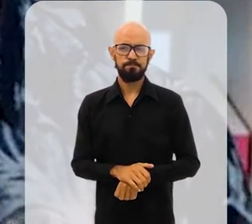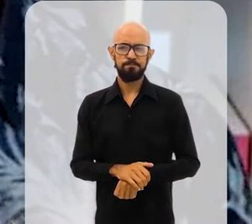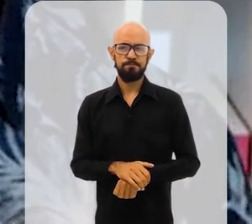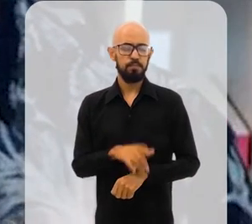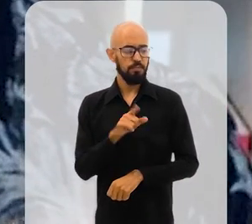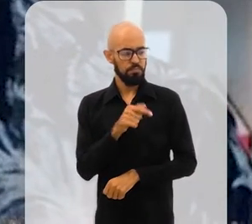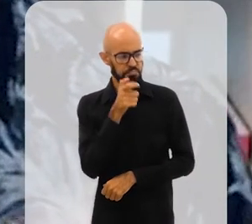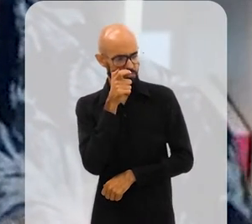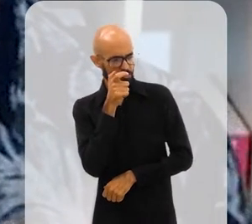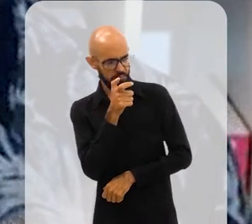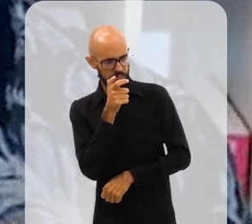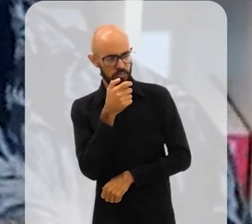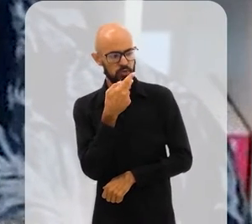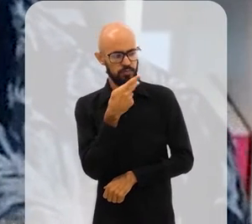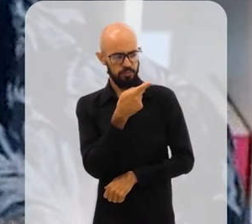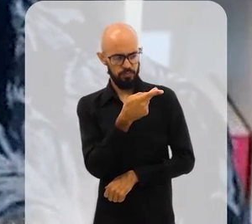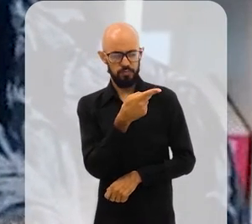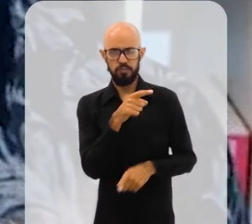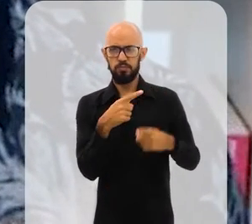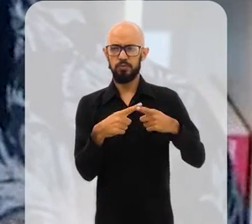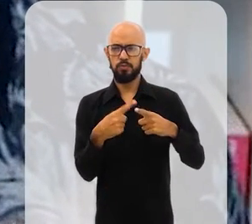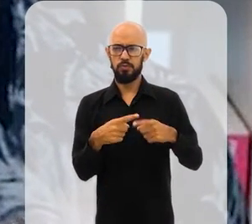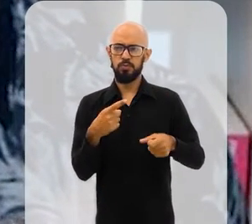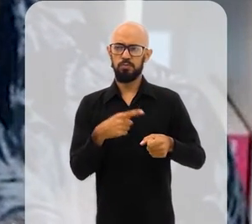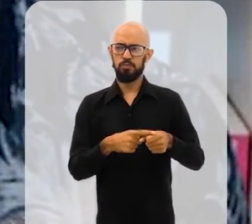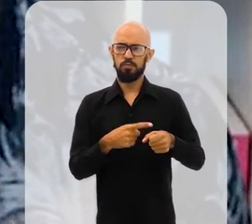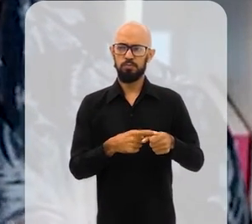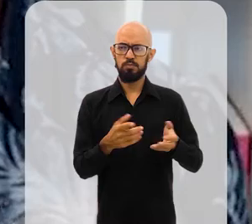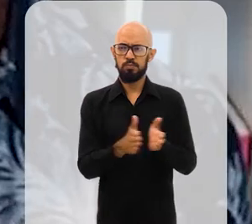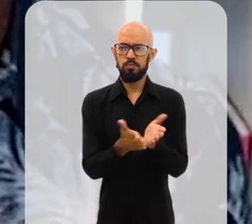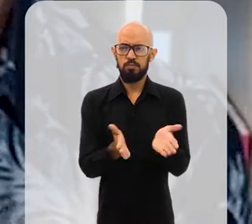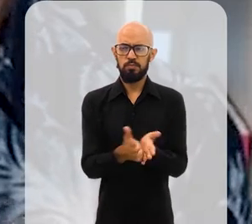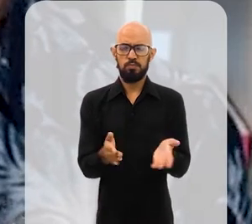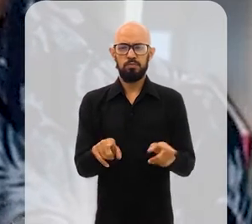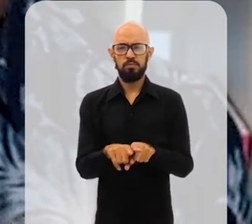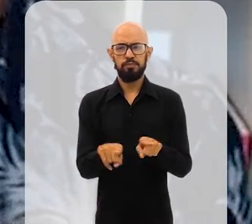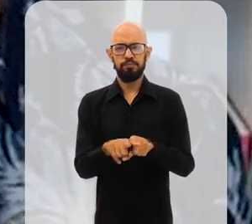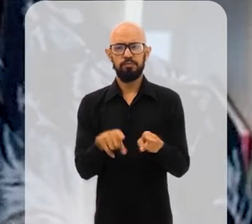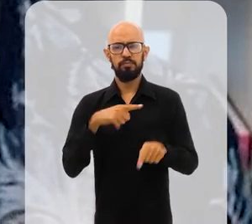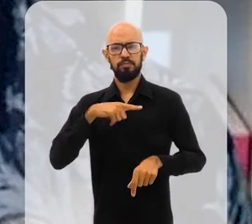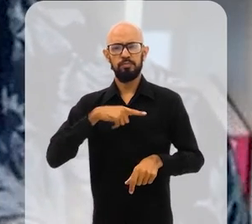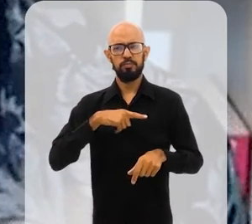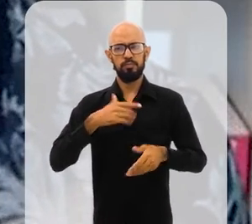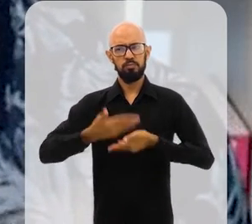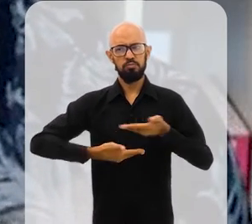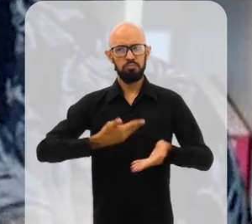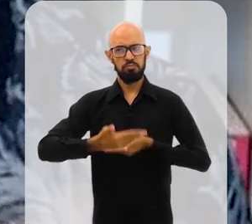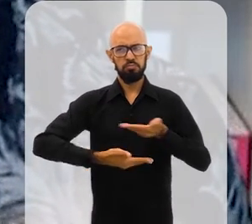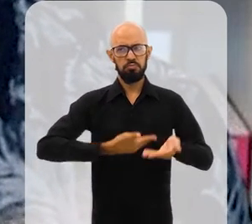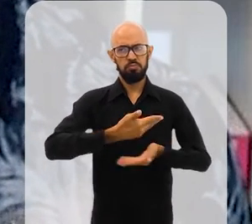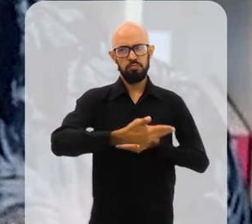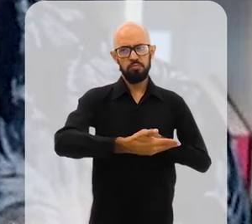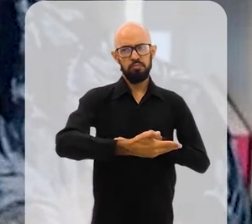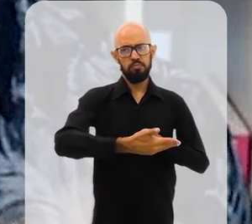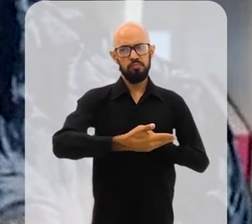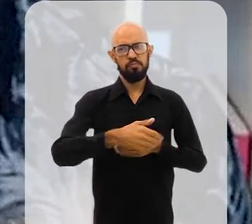Mas é interessante, né? Contraditoriamente, que o subúrbio também tem aquele lado da